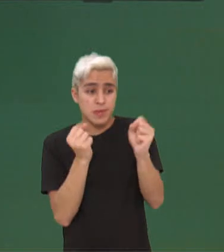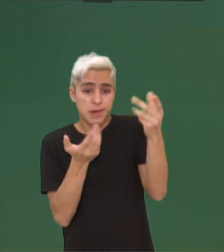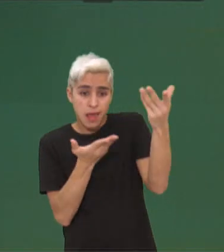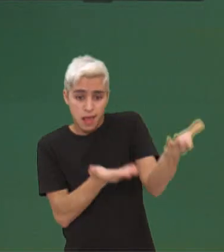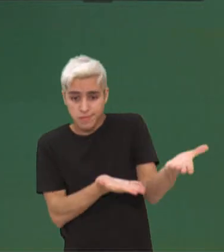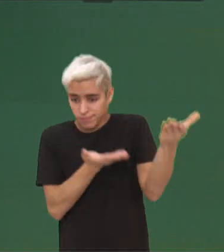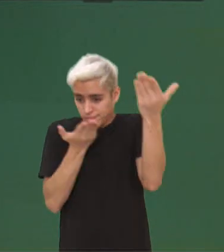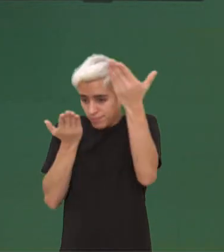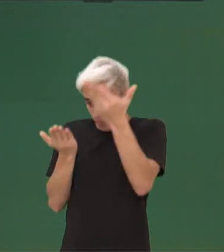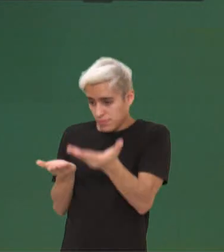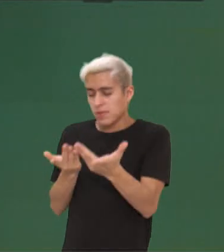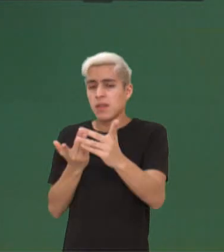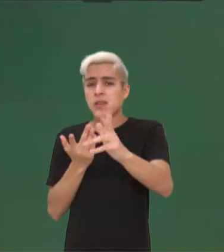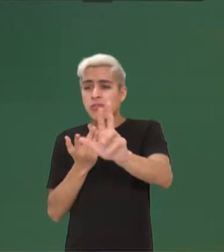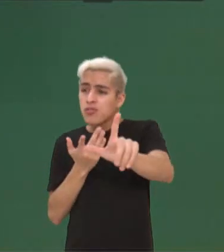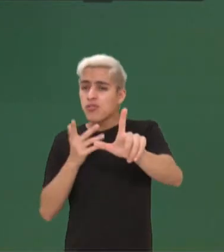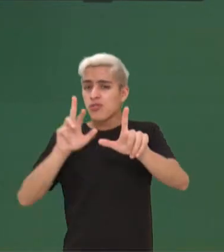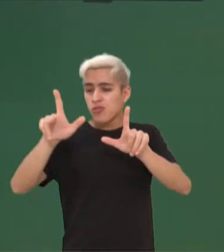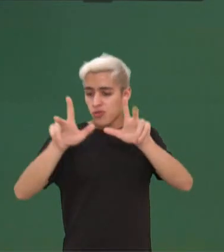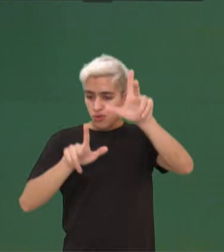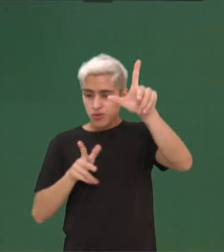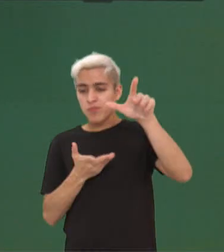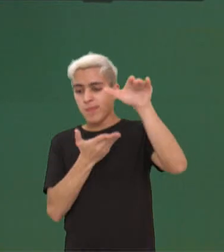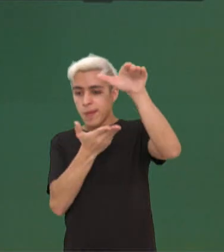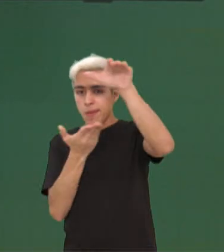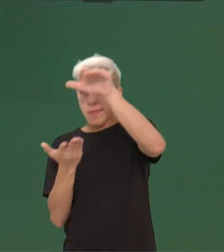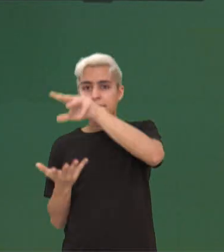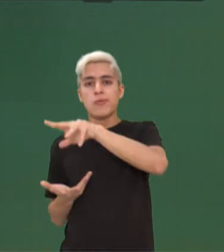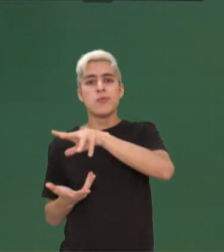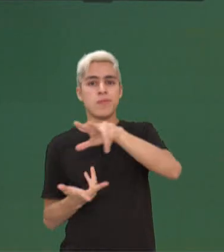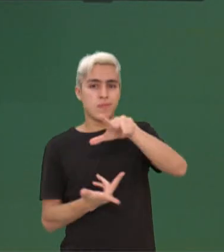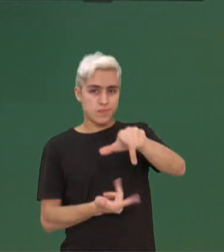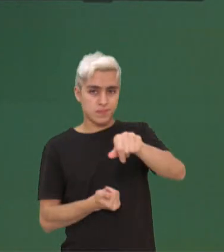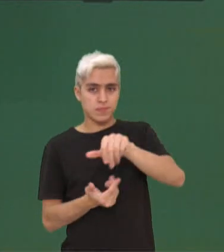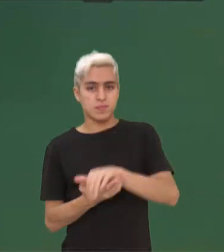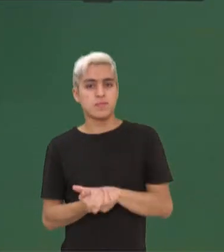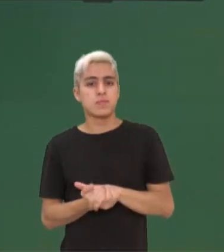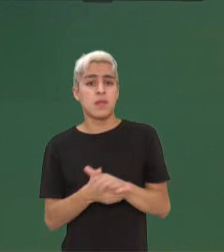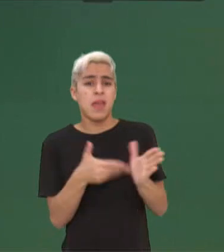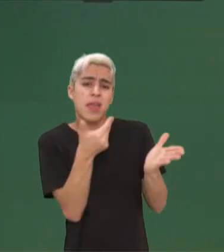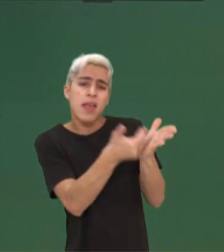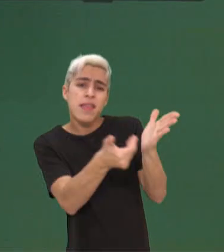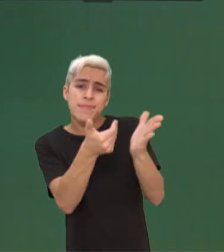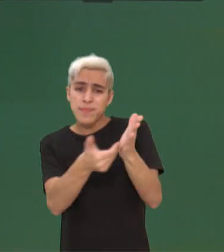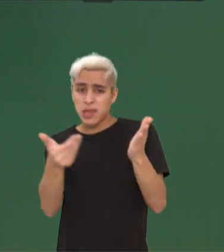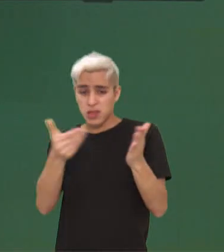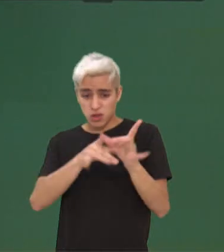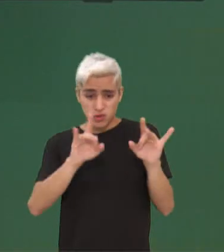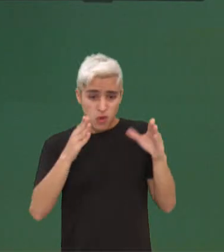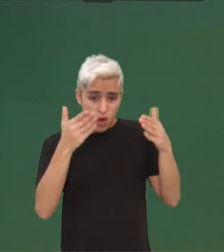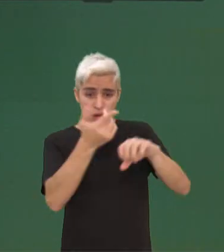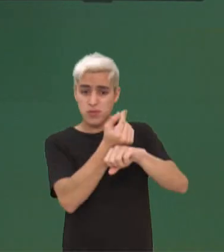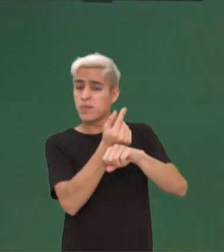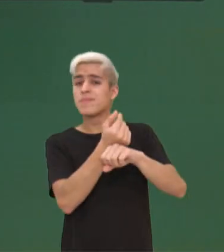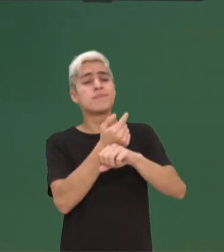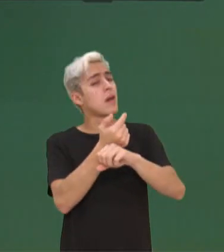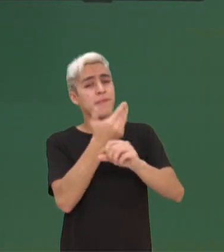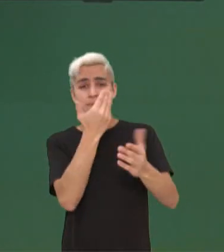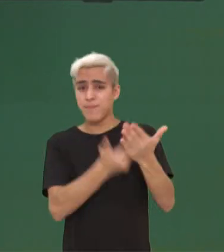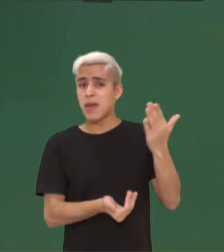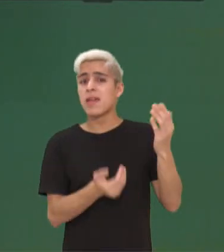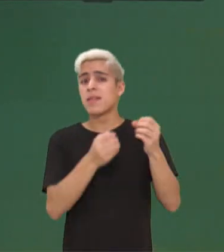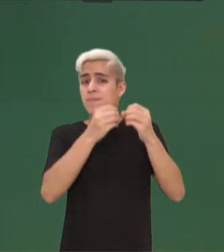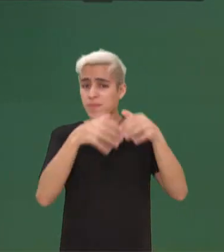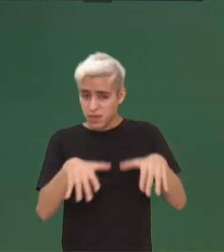ser destinada para diferentes partes do mundo. As perdas não se limitam à esfera econômica, mas também